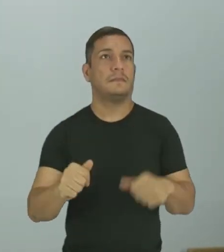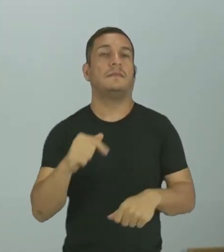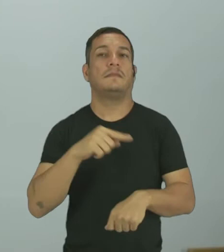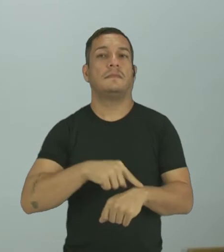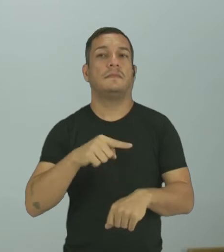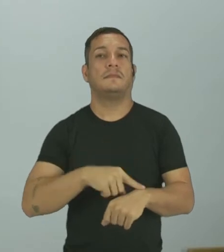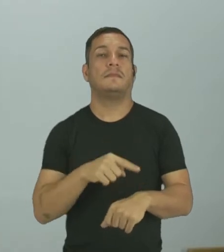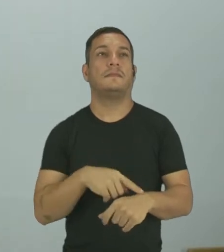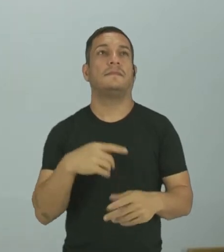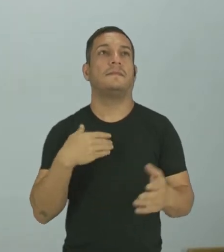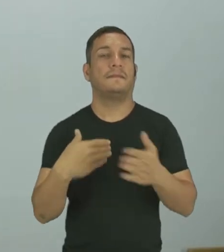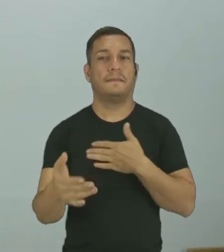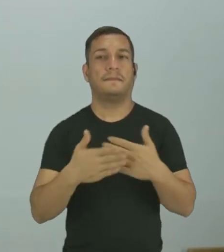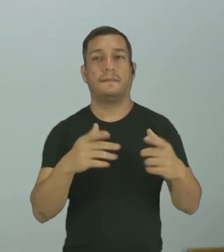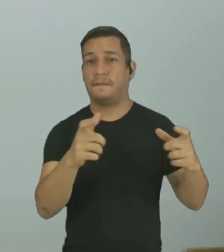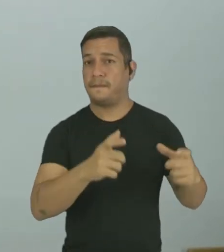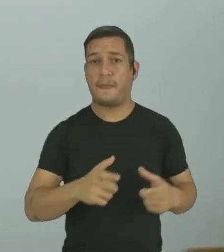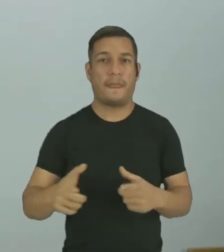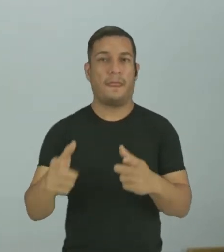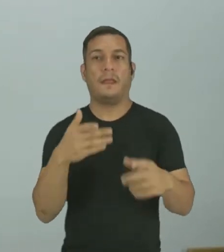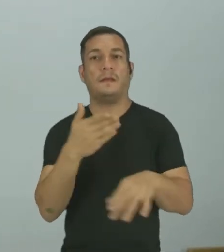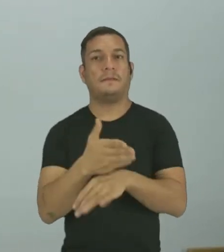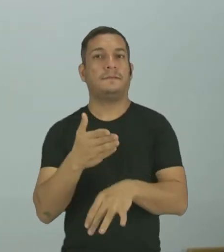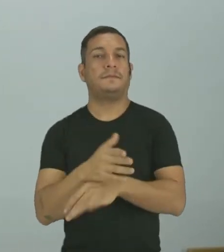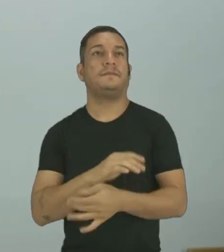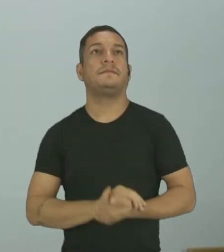momento, em qualquer lugar que você vá.